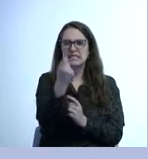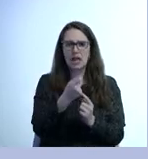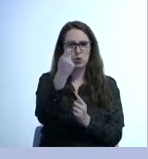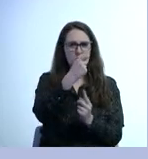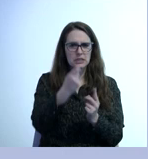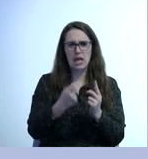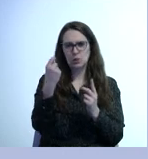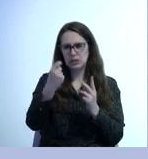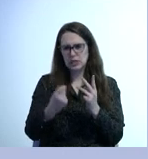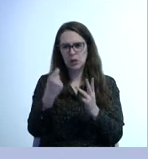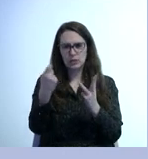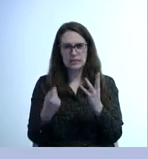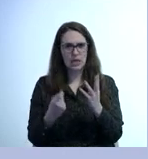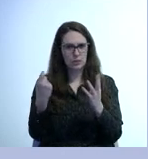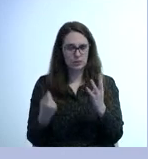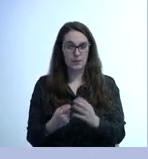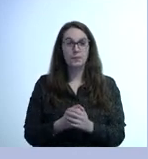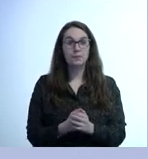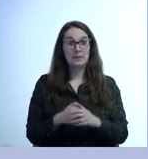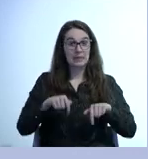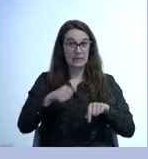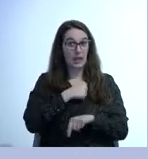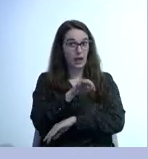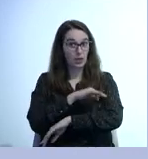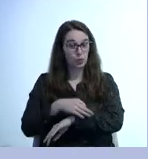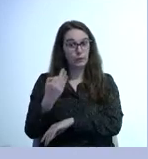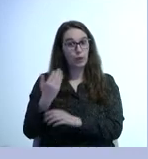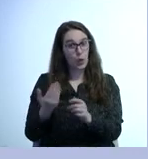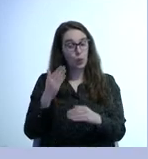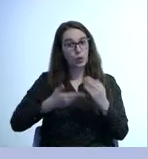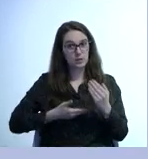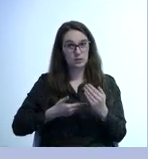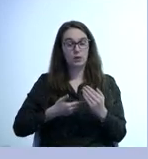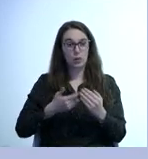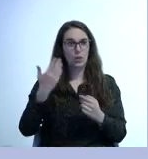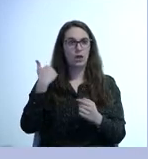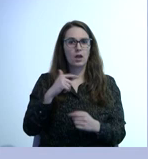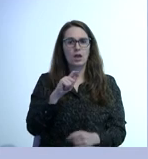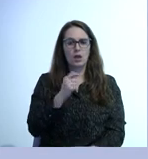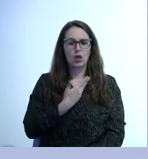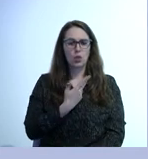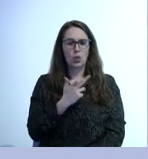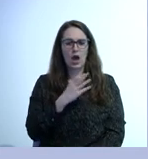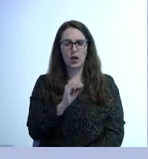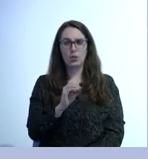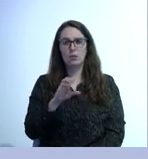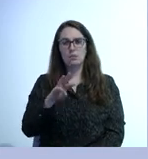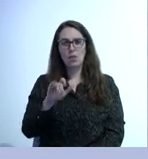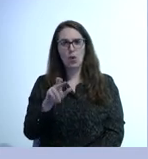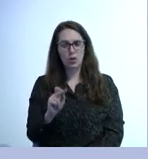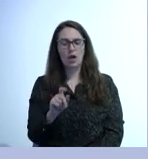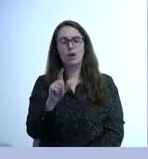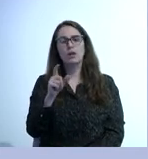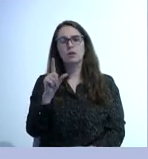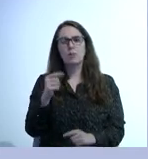não é? E o mesmo aconteceu aqui na própria Casa da Arquitetura, com a exposição de Eduardo Souto Moura, com a curadoria do Francesco